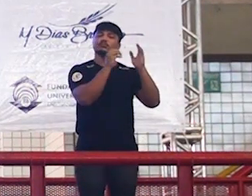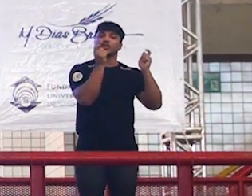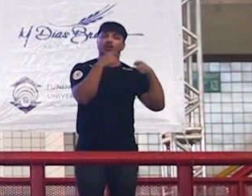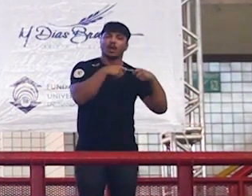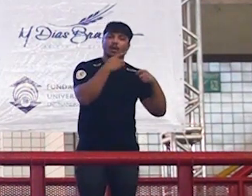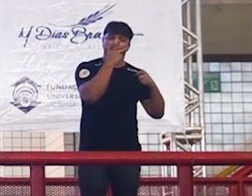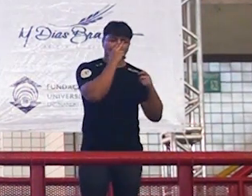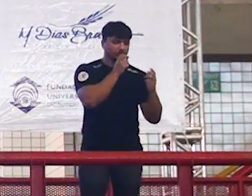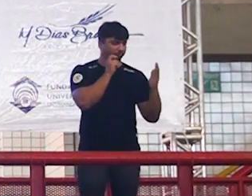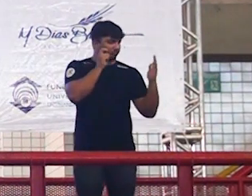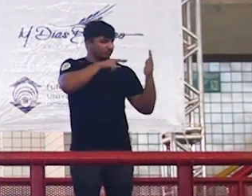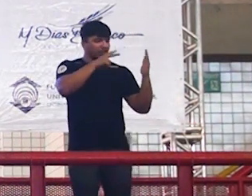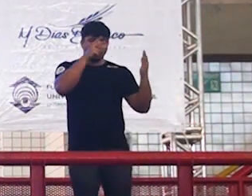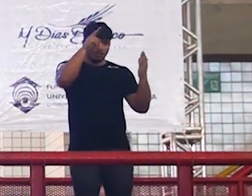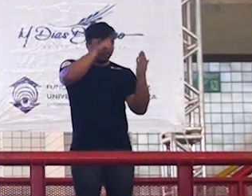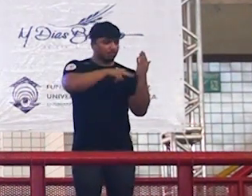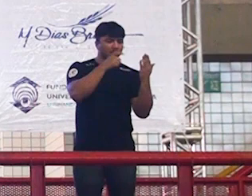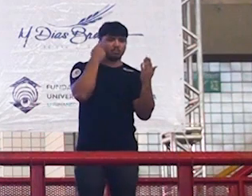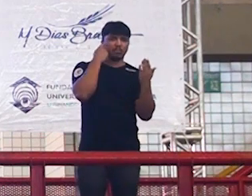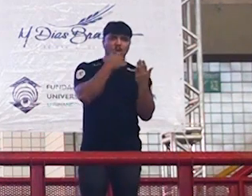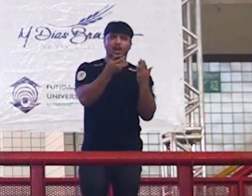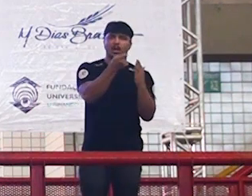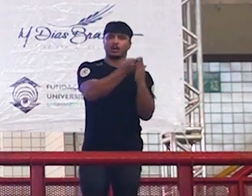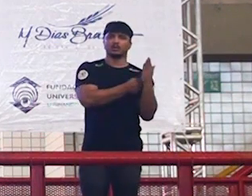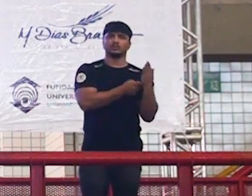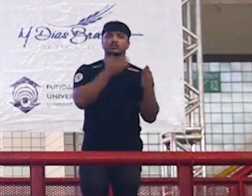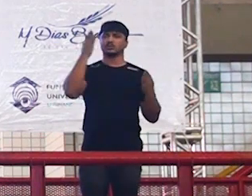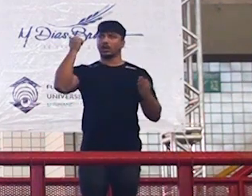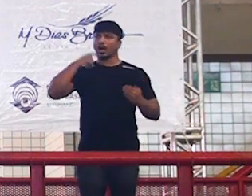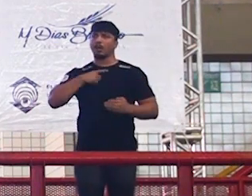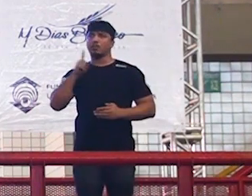cara vai perceber, o leitor vai perceber que você tem leitura.